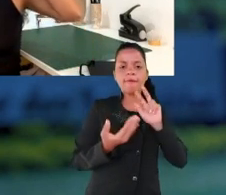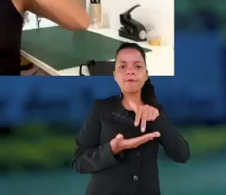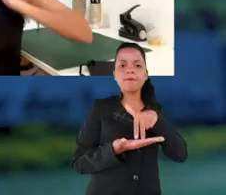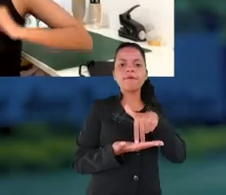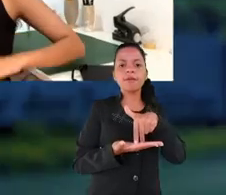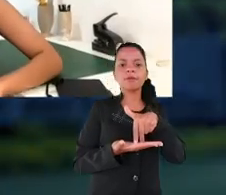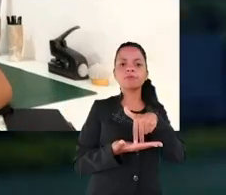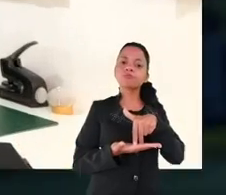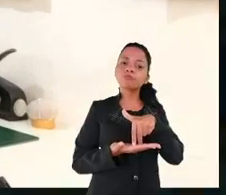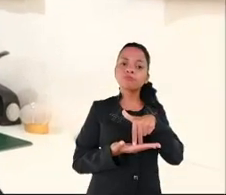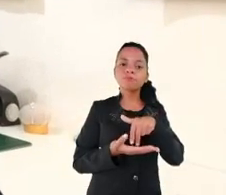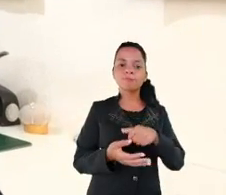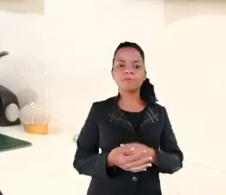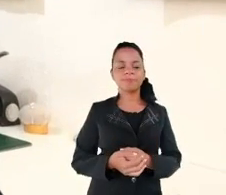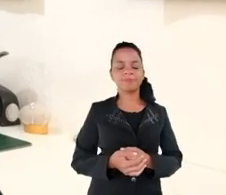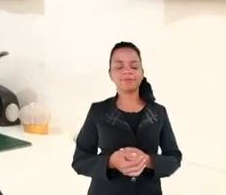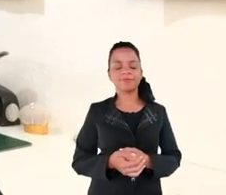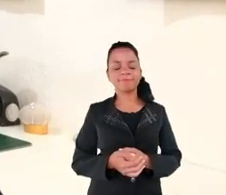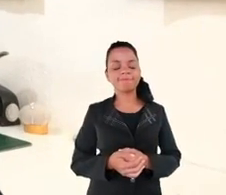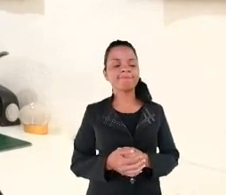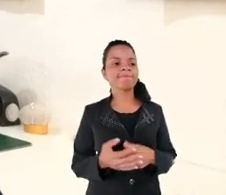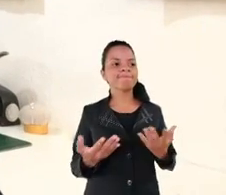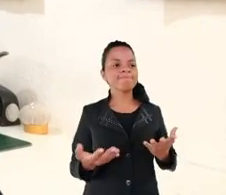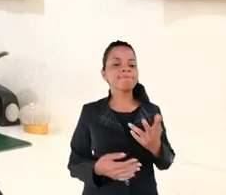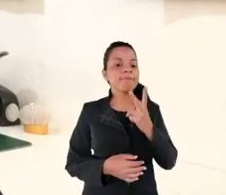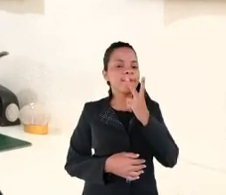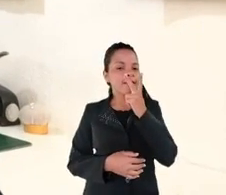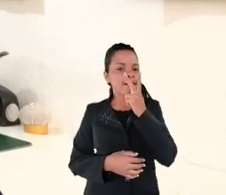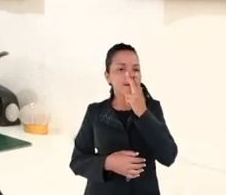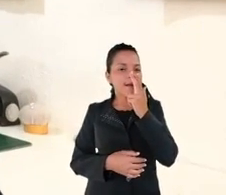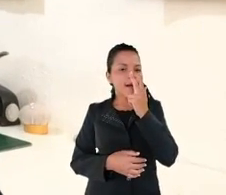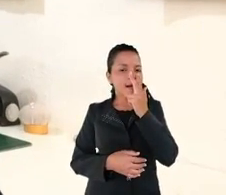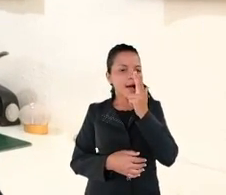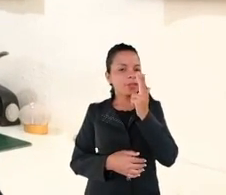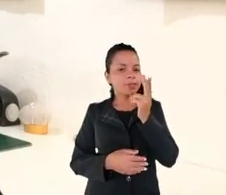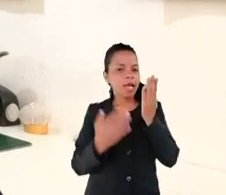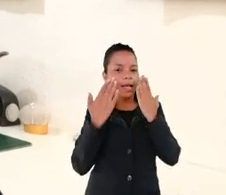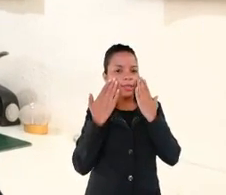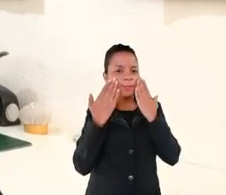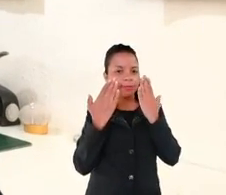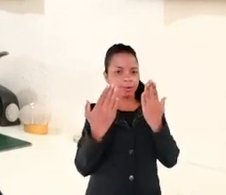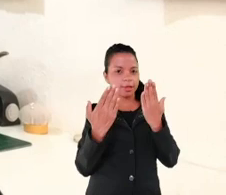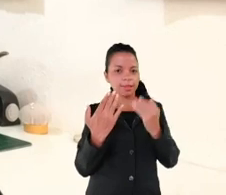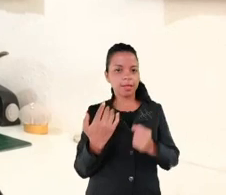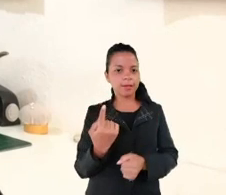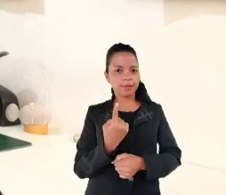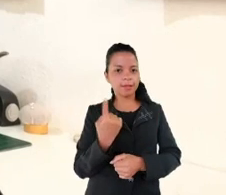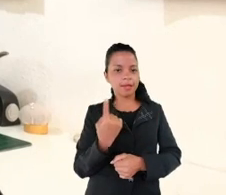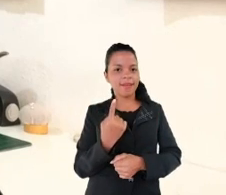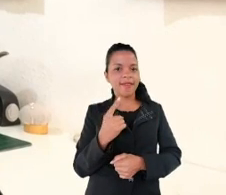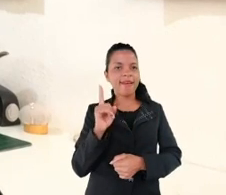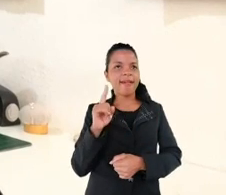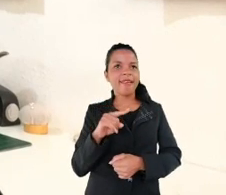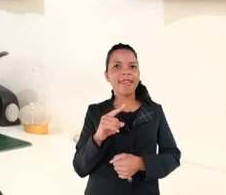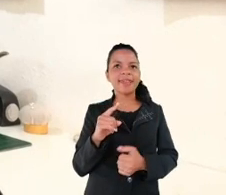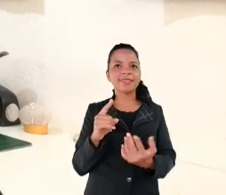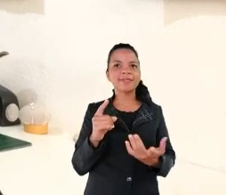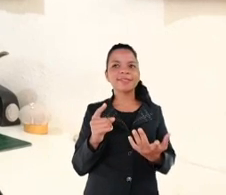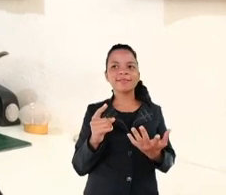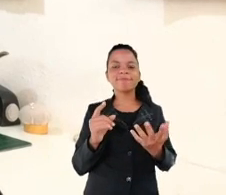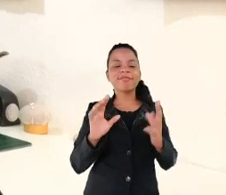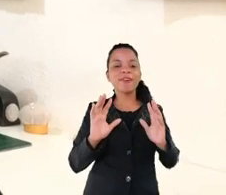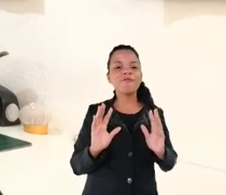Bom, eu acho que a exposição individual ela é uma celebração de alguma pesquisa ou de algum trabalho